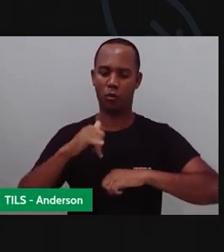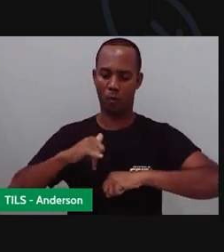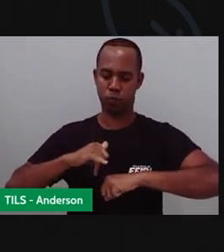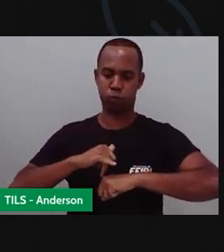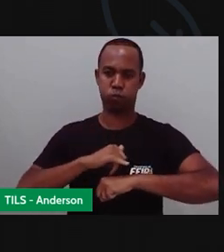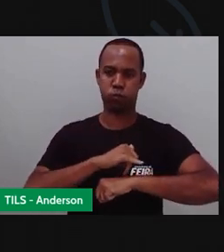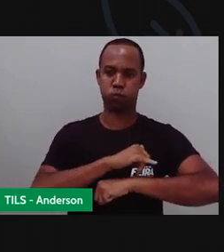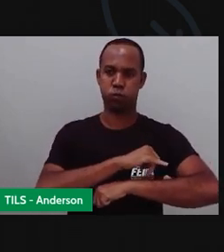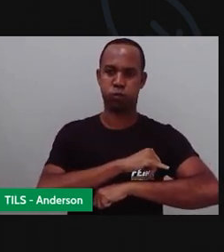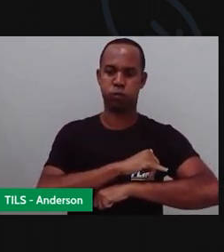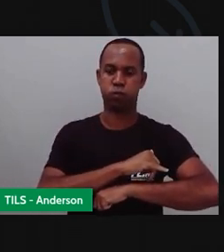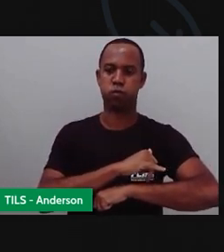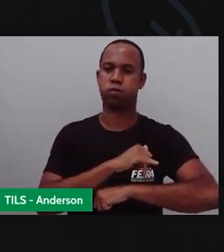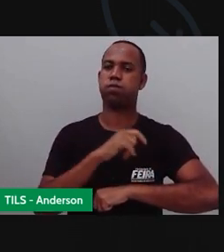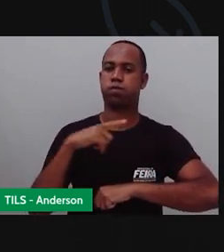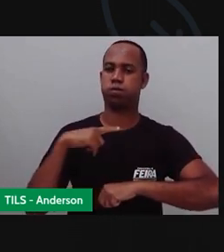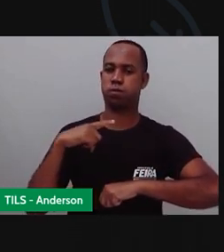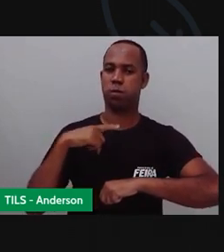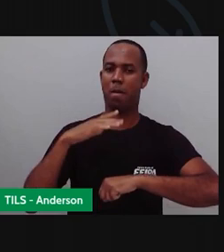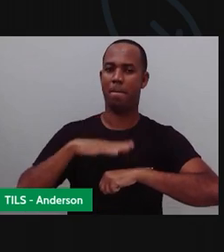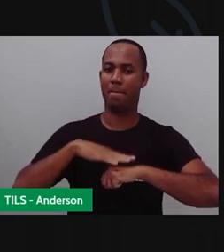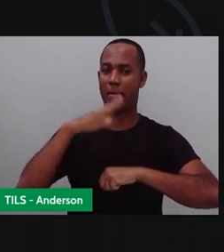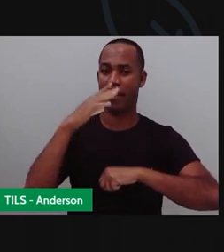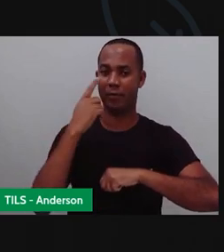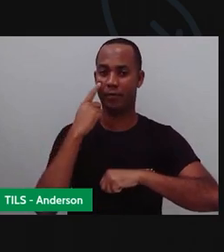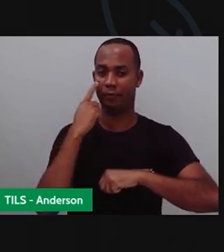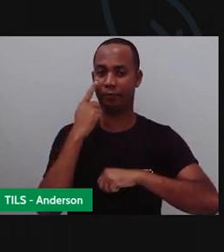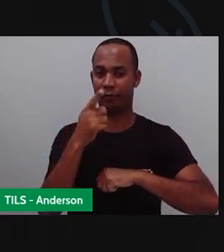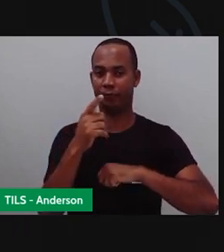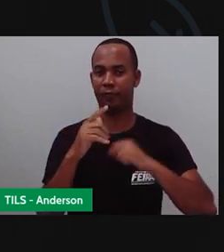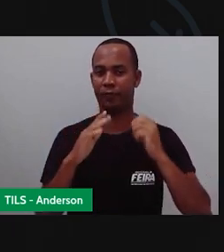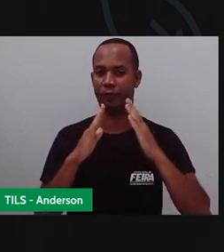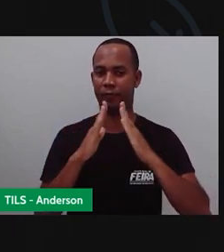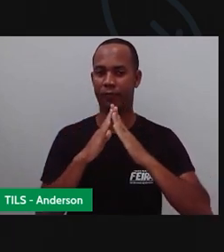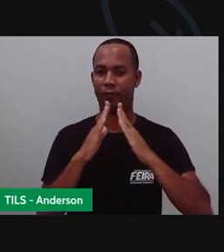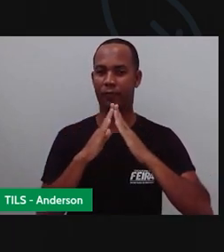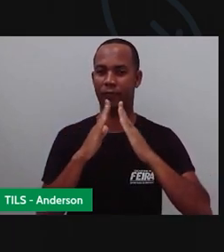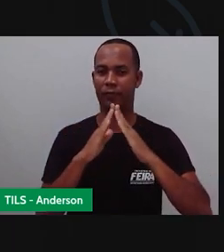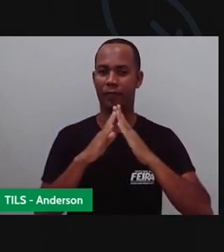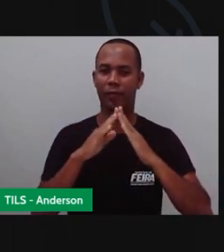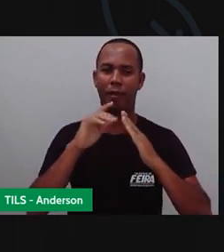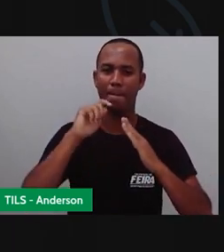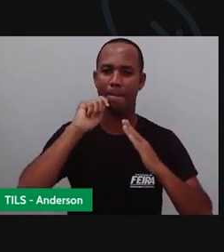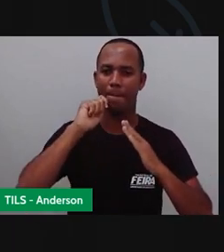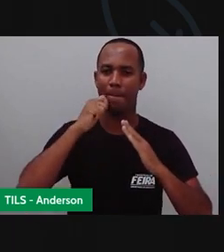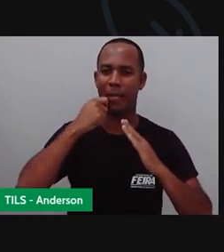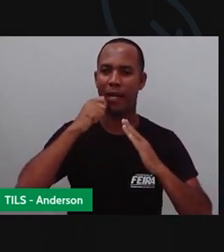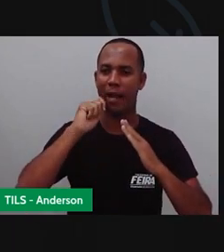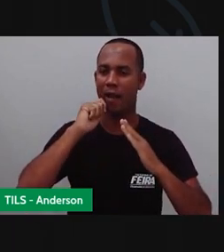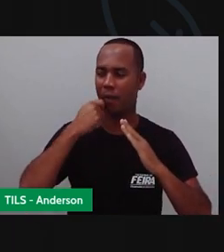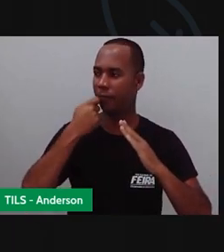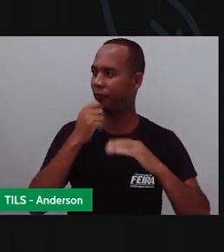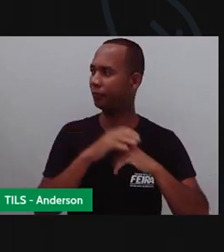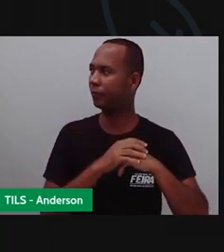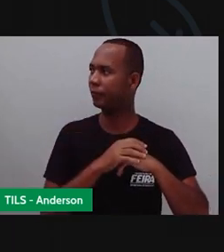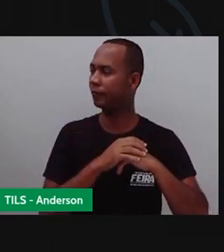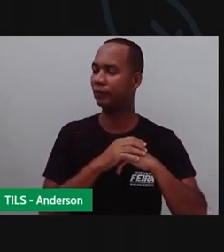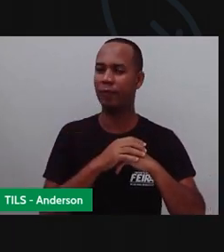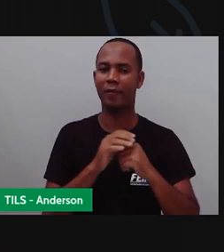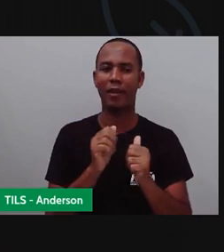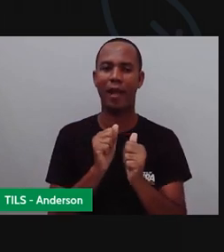e que a gente acaba gastando né Bem Mais olha uma coisa que vocês tem em casa aí pão né a gente também tem o que o